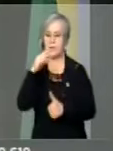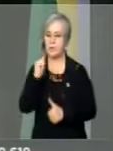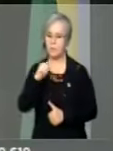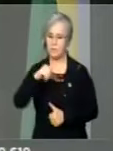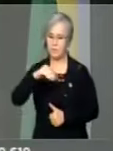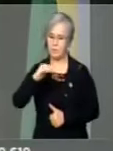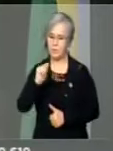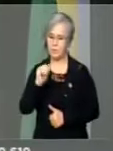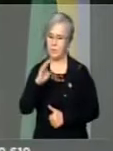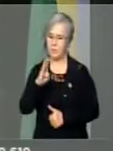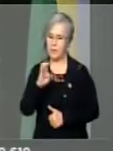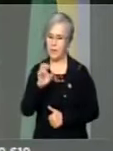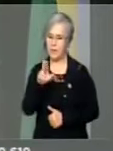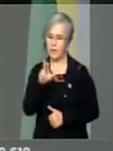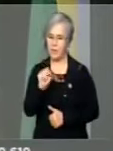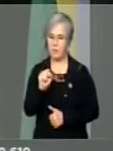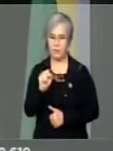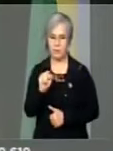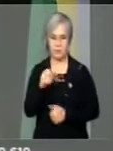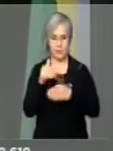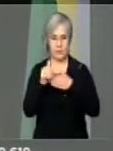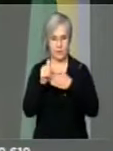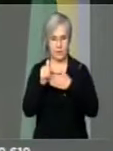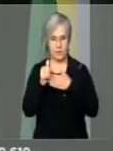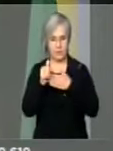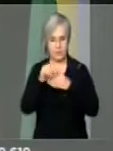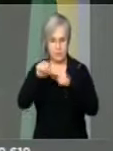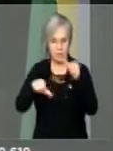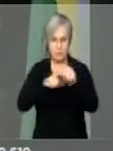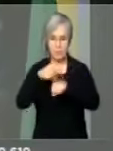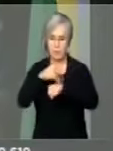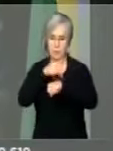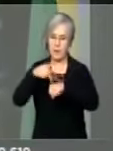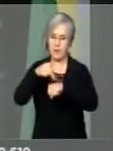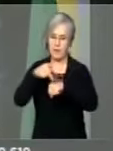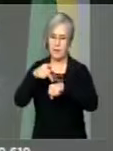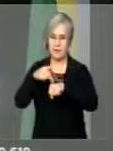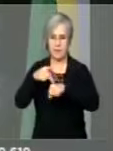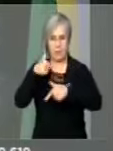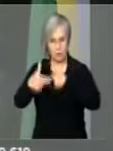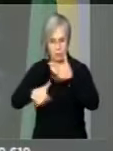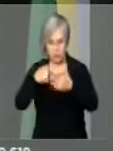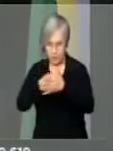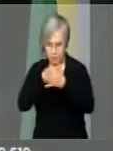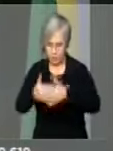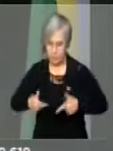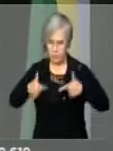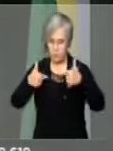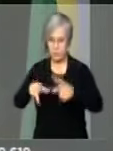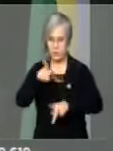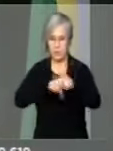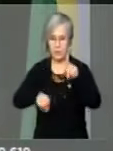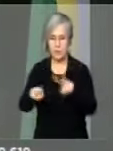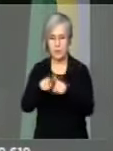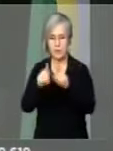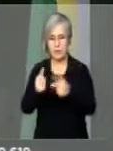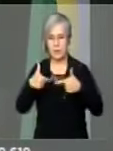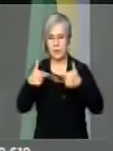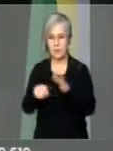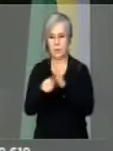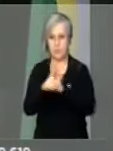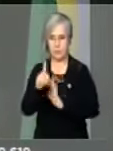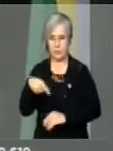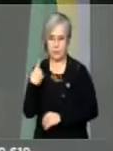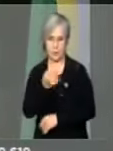3:43. Levantemos nossa pátria do seu abatimento, lutemos por nosso povo e por nossa religião. E aí Deus me inspirou exatamente o tripé